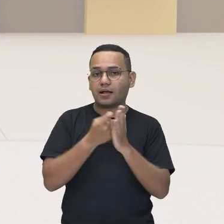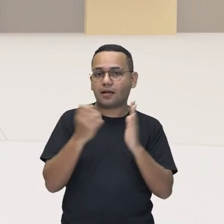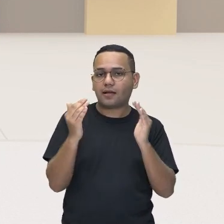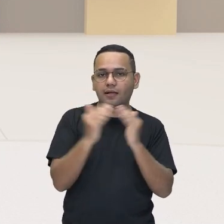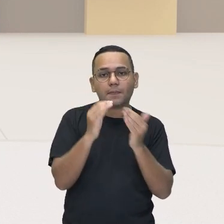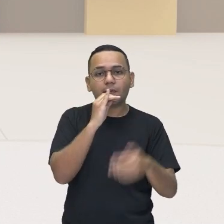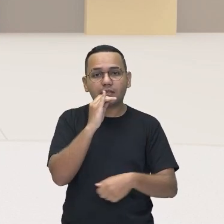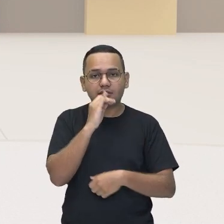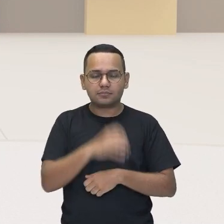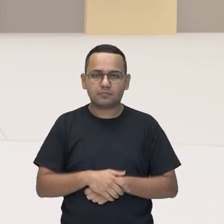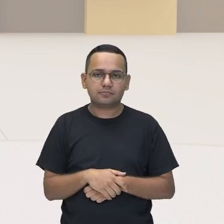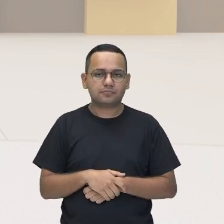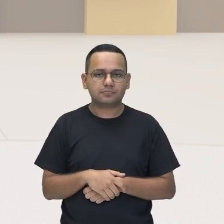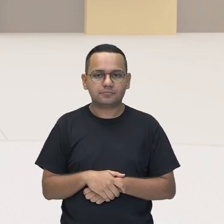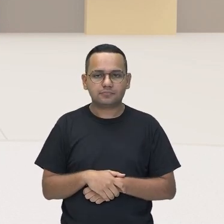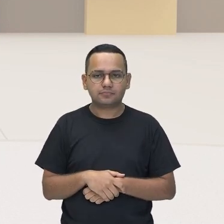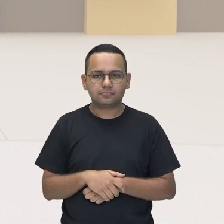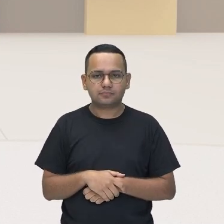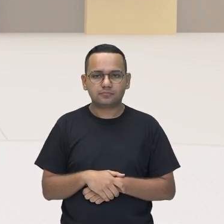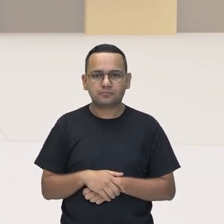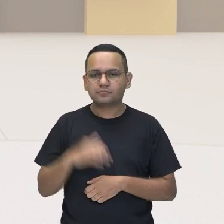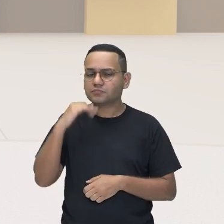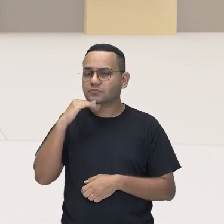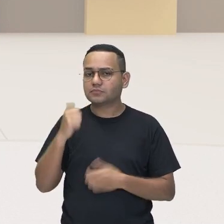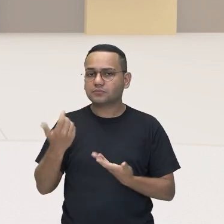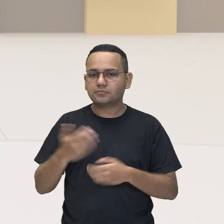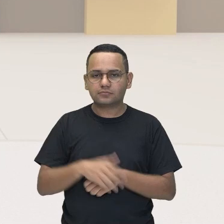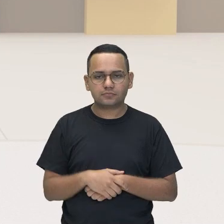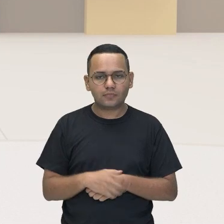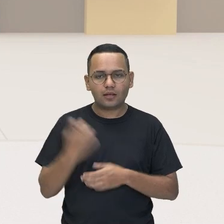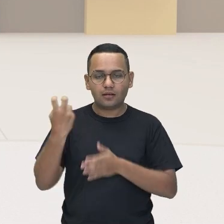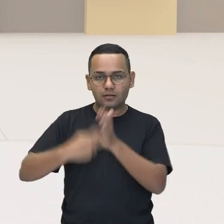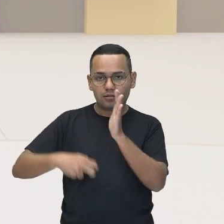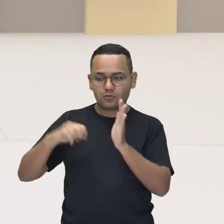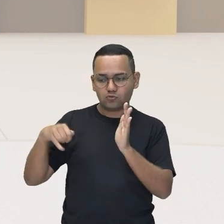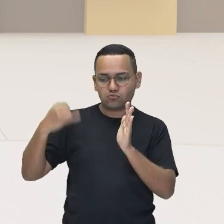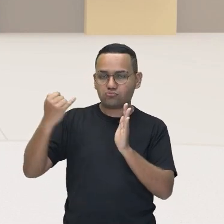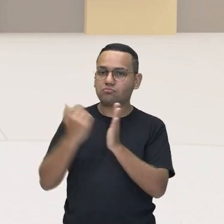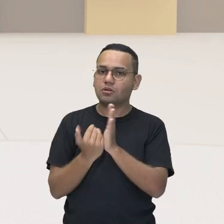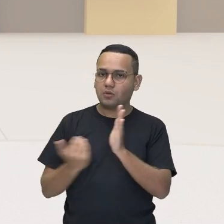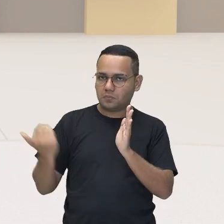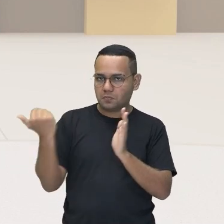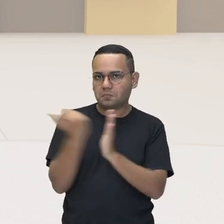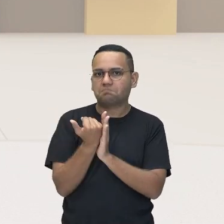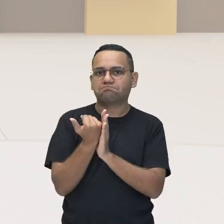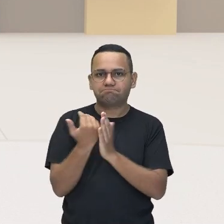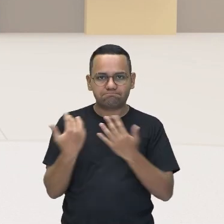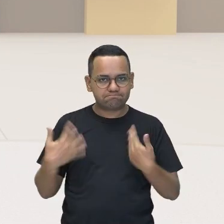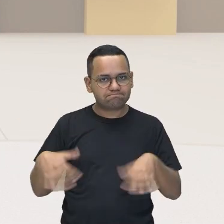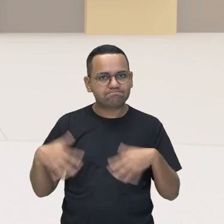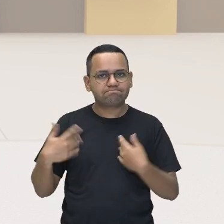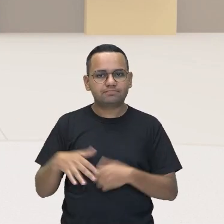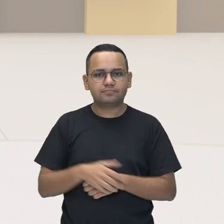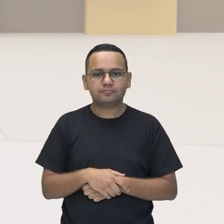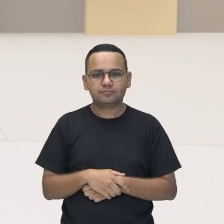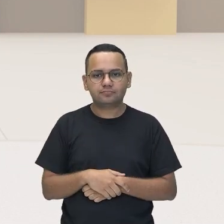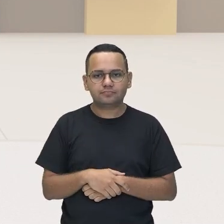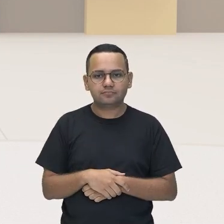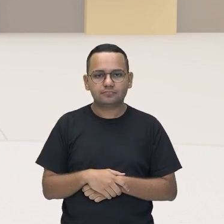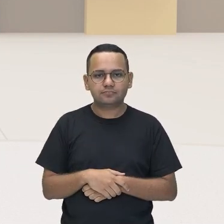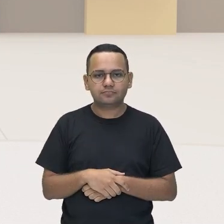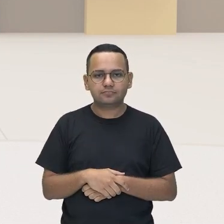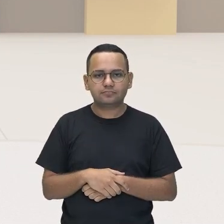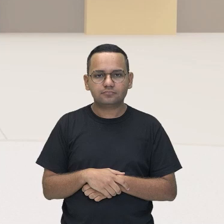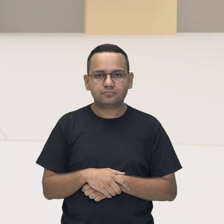bastante. E quais as desvantagens? Taxas de juros elevadas, né, logicamente, e dificuldade